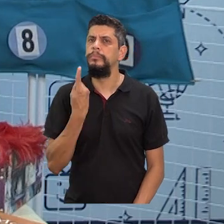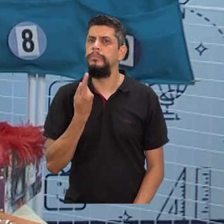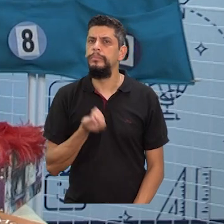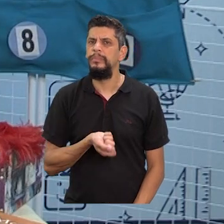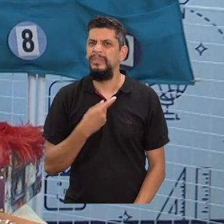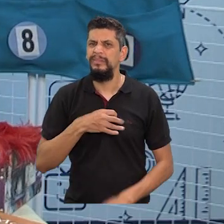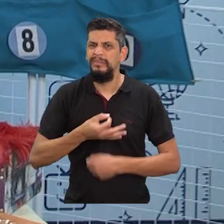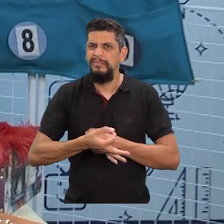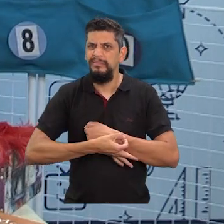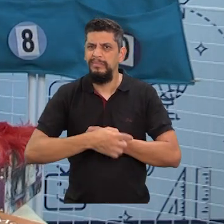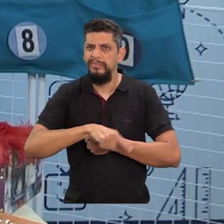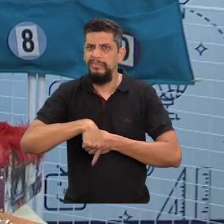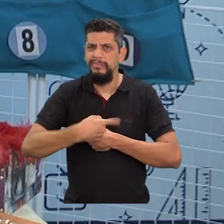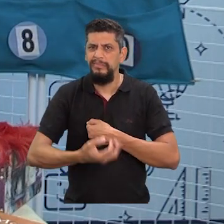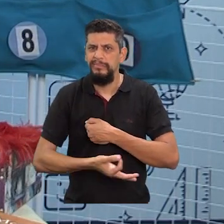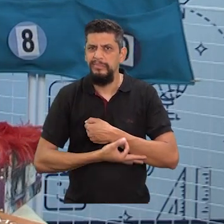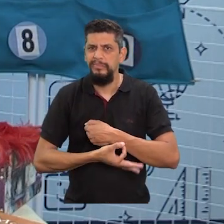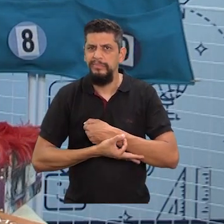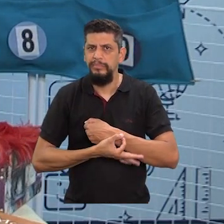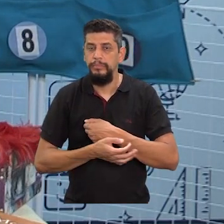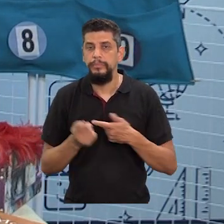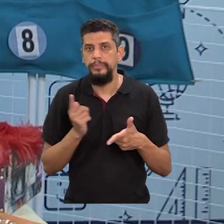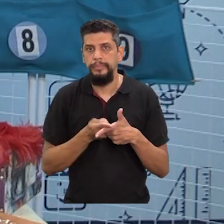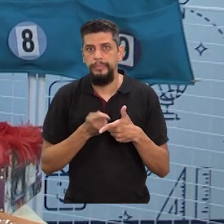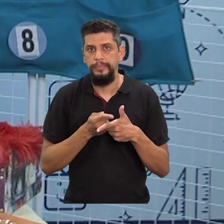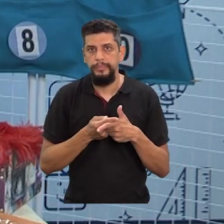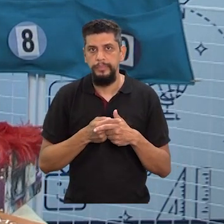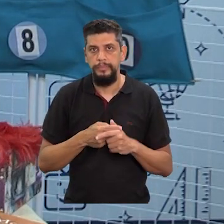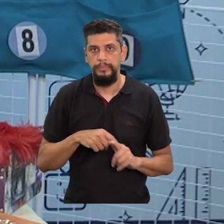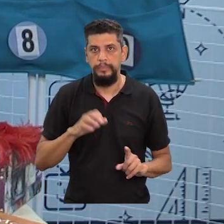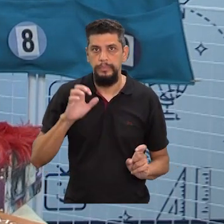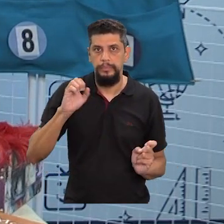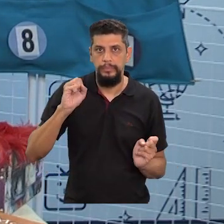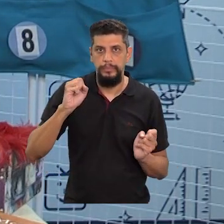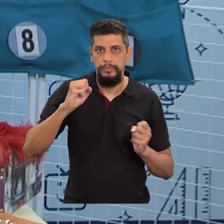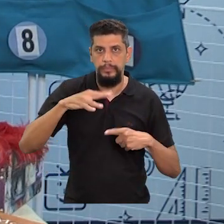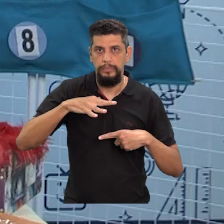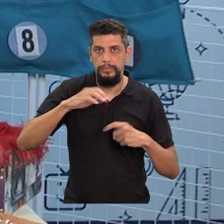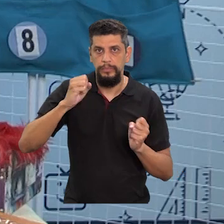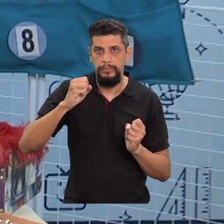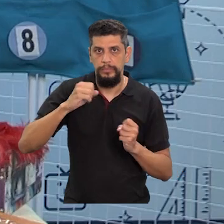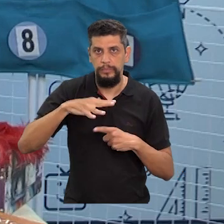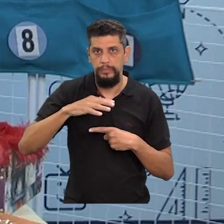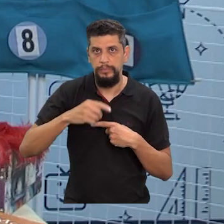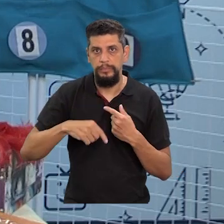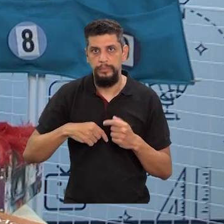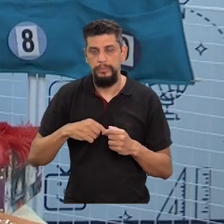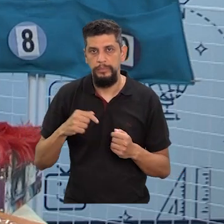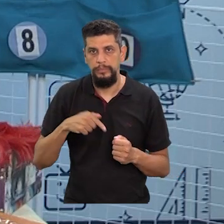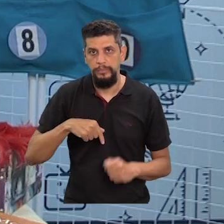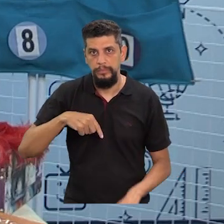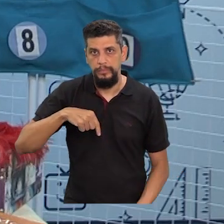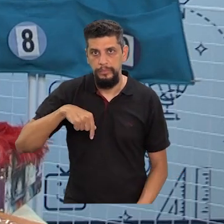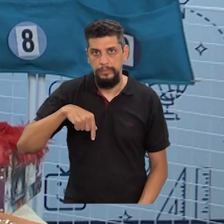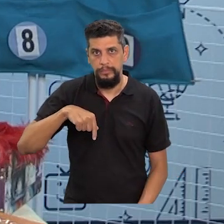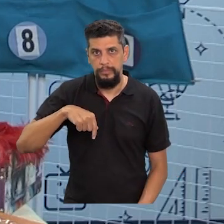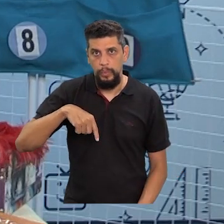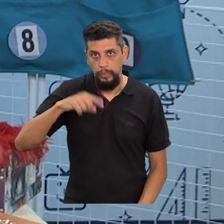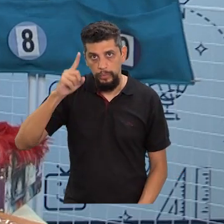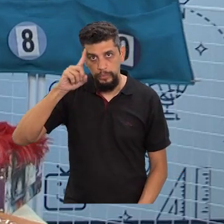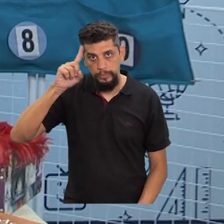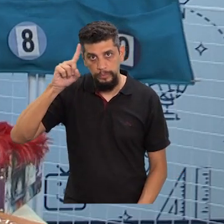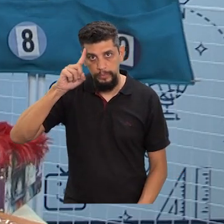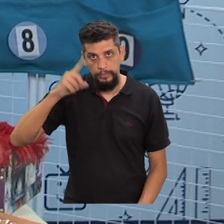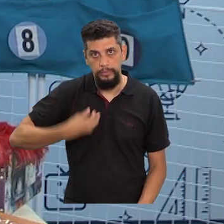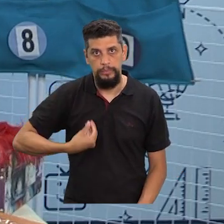Ué, um relógio? Por que um relógio? Porque os mitos são atemporais, eles estão aqui, né, no